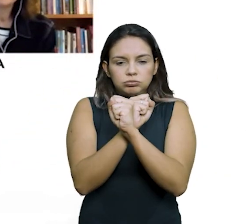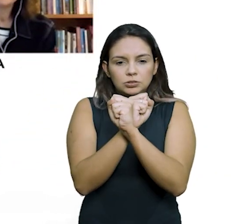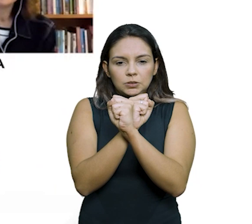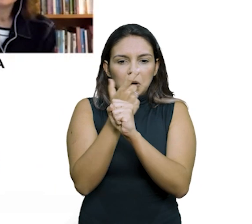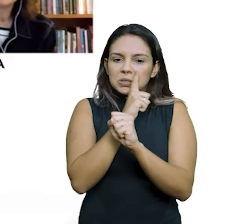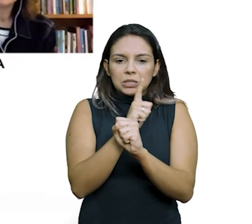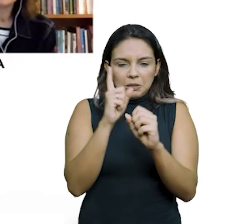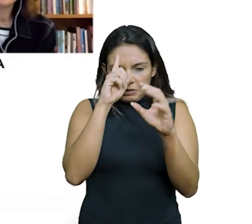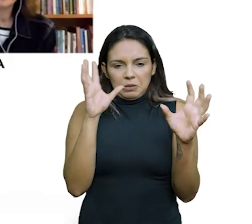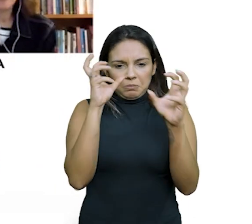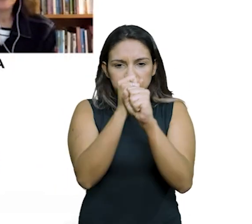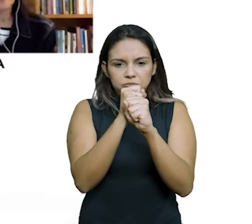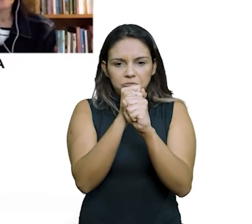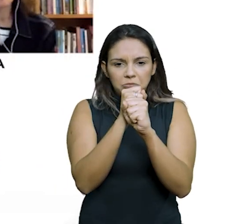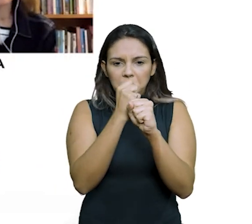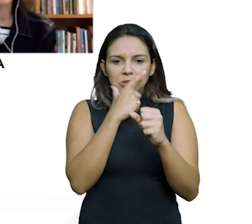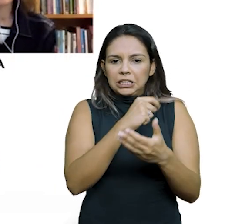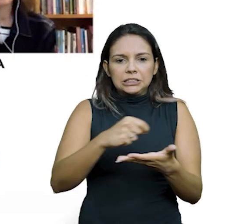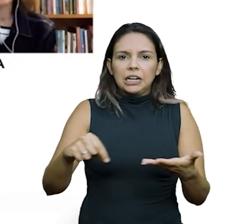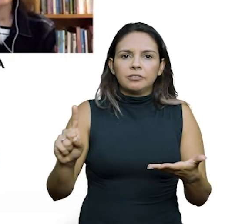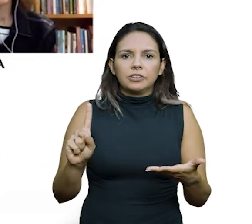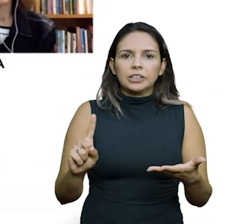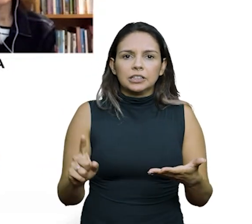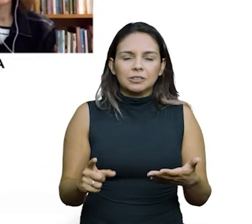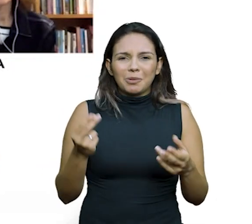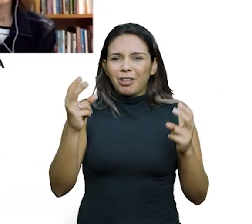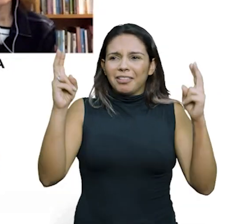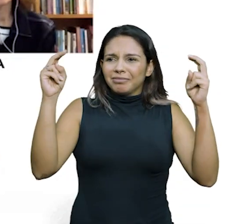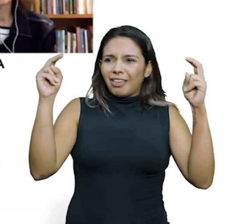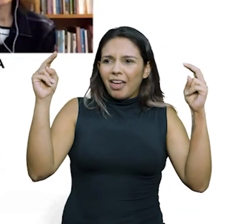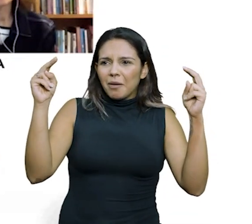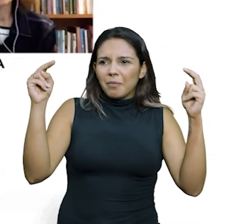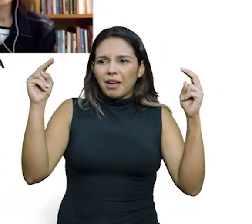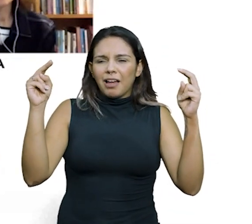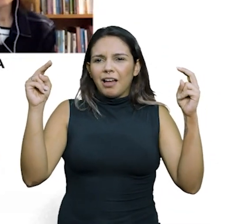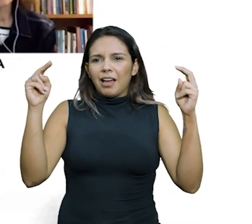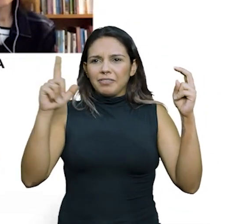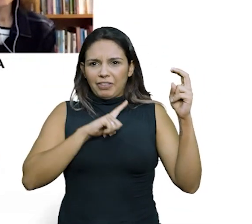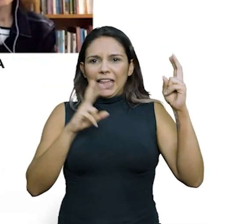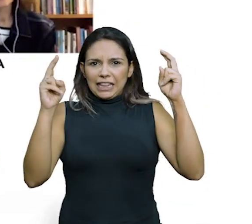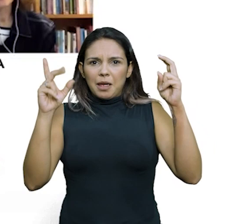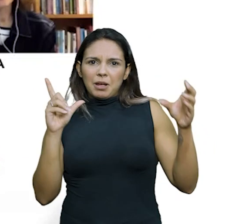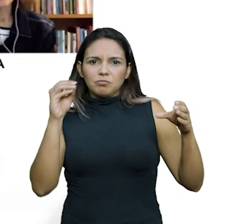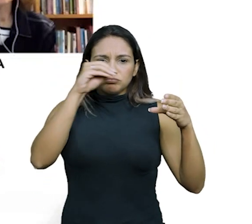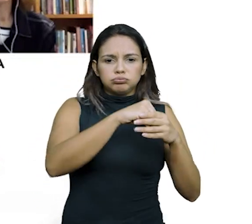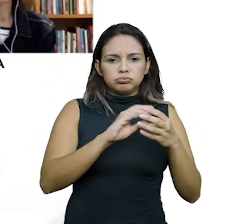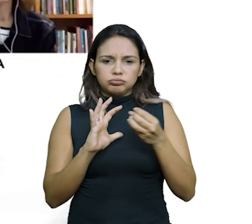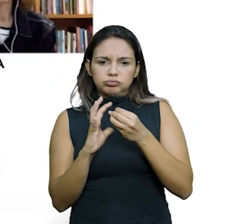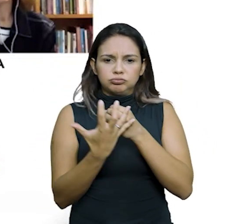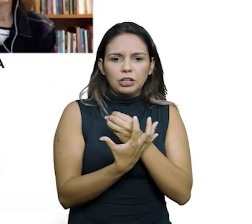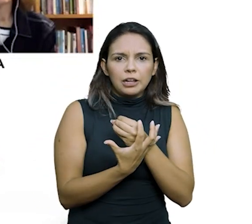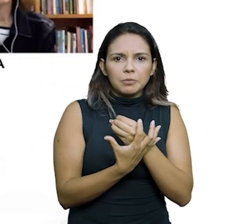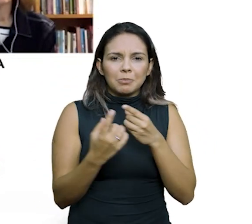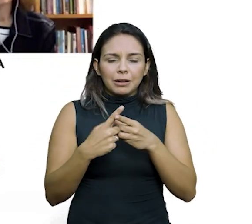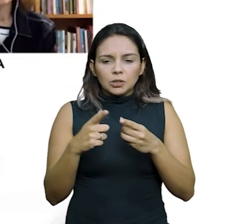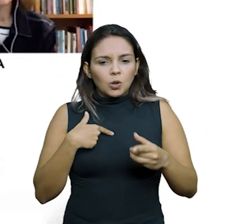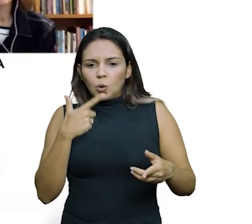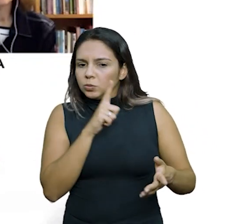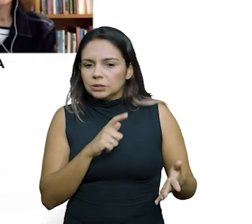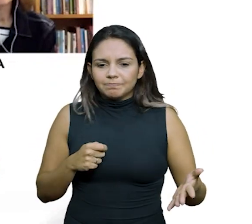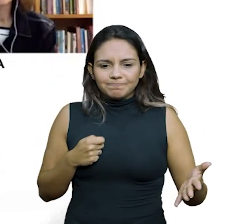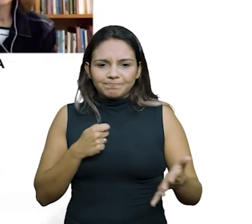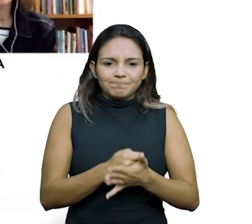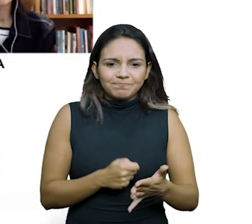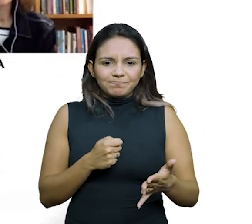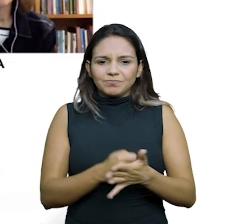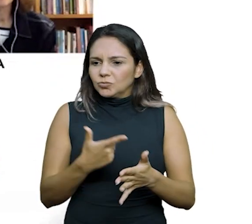mais nada. Porque parece que há tantos temas possíveis numa pandemia, né? Mas há uma trava, parece que as coisas